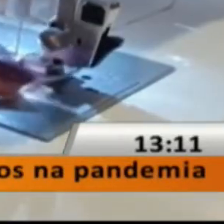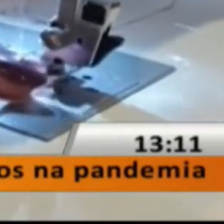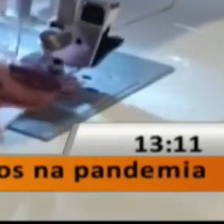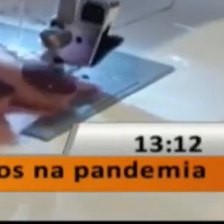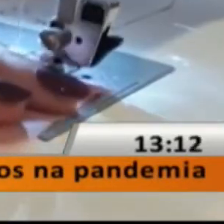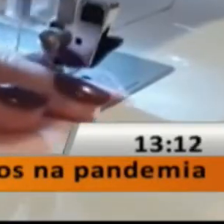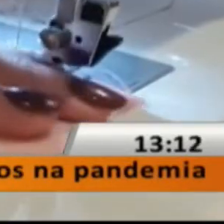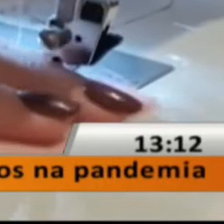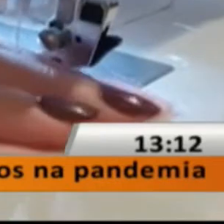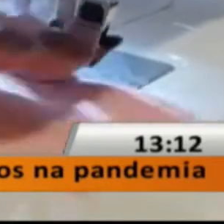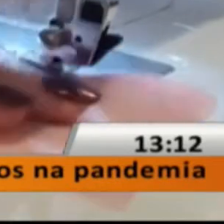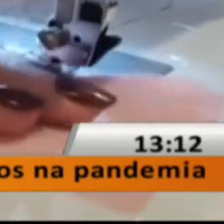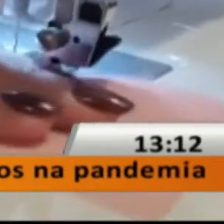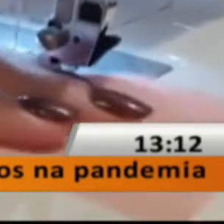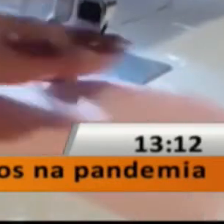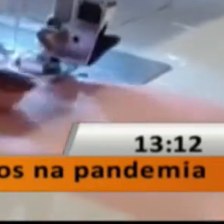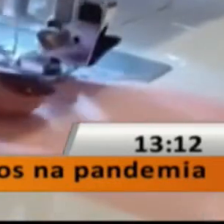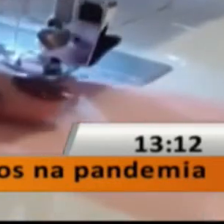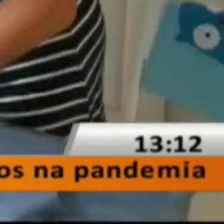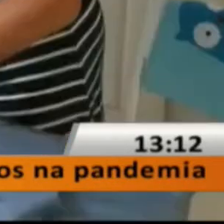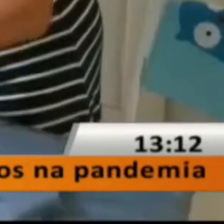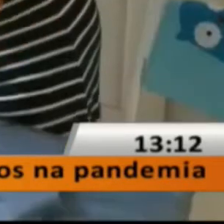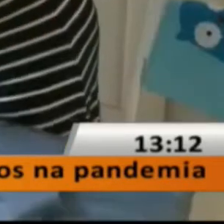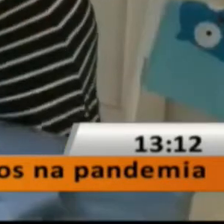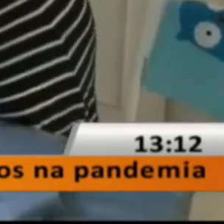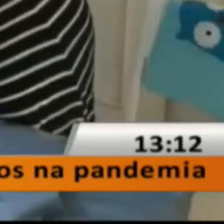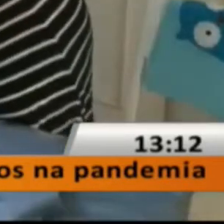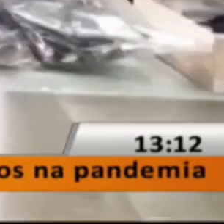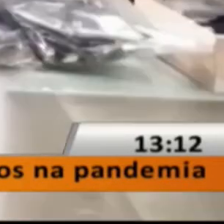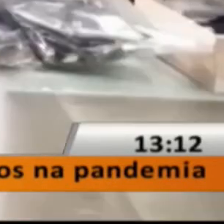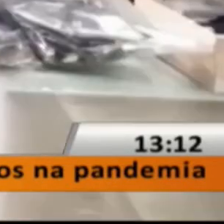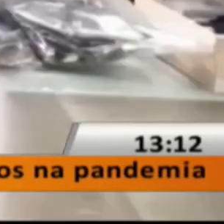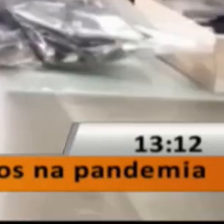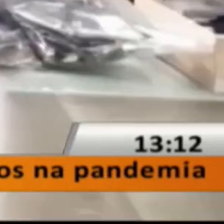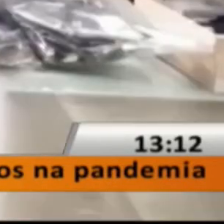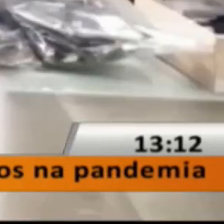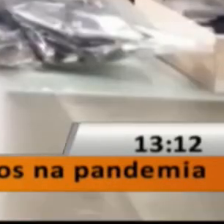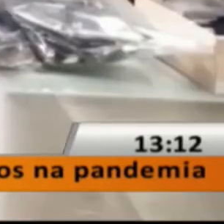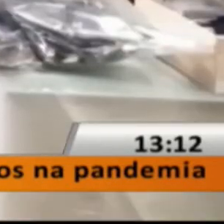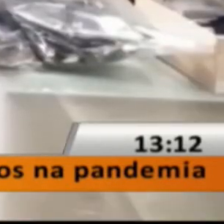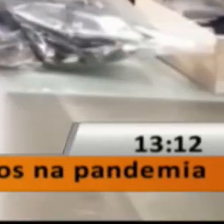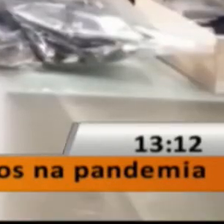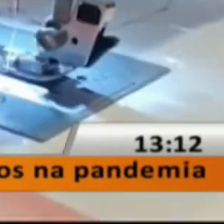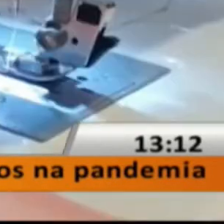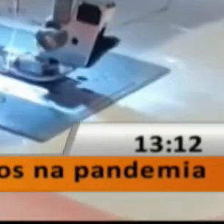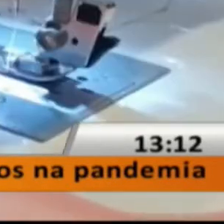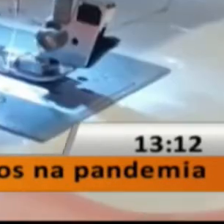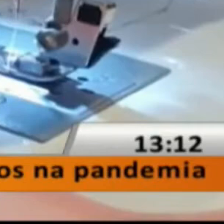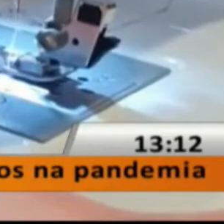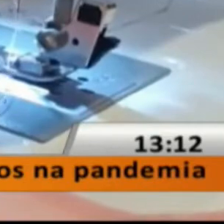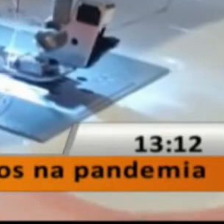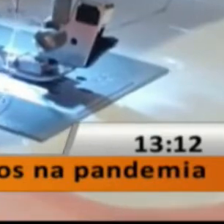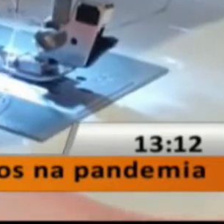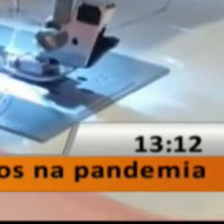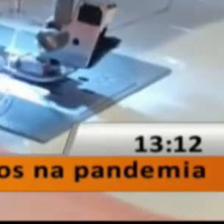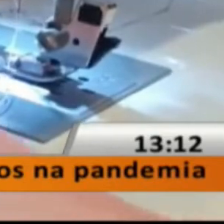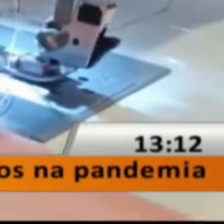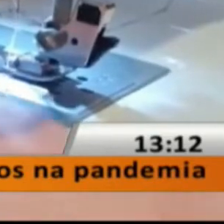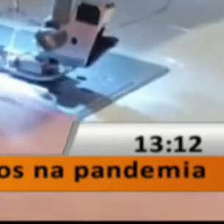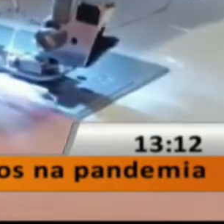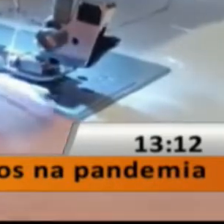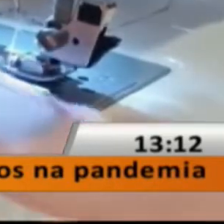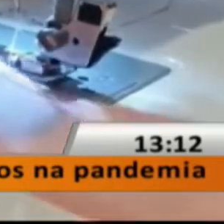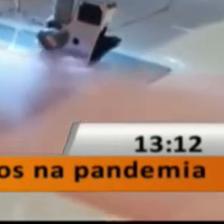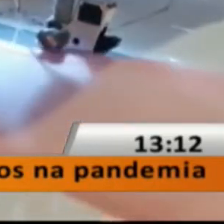a dificuldade deles, contou com a ajuda da tia, que tem uma máquina de costura. E as duas começaram a produzir